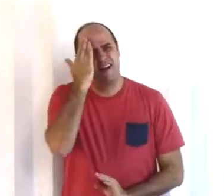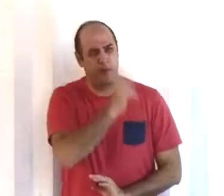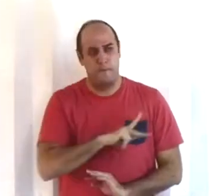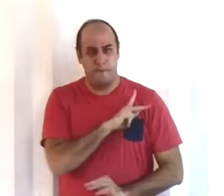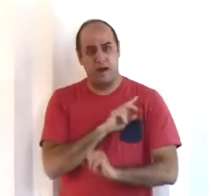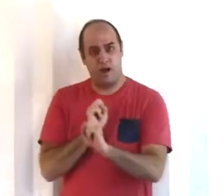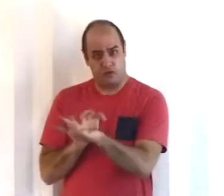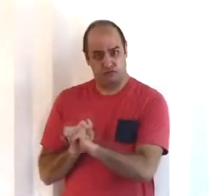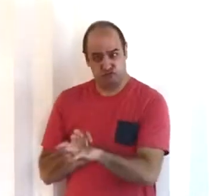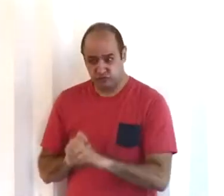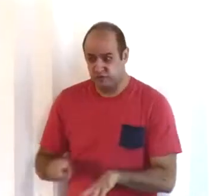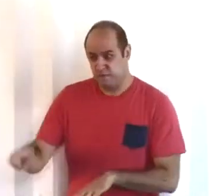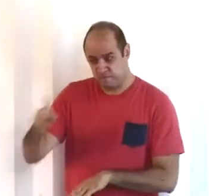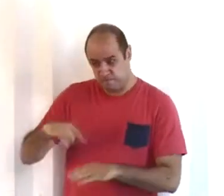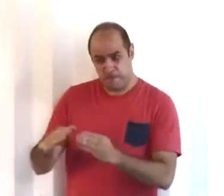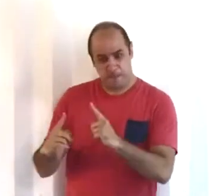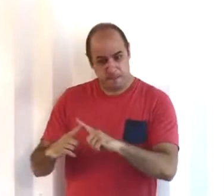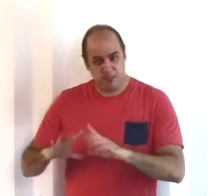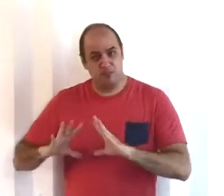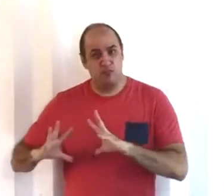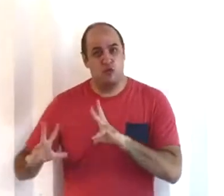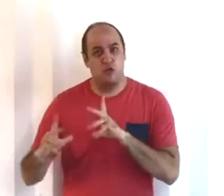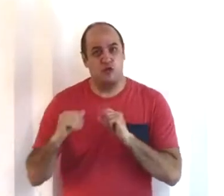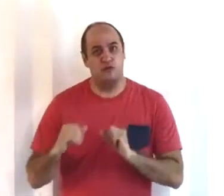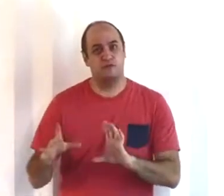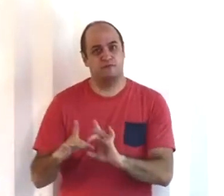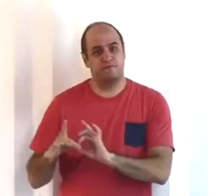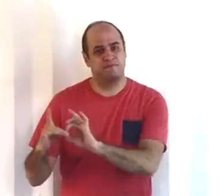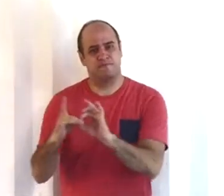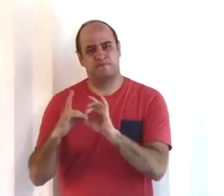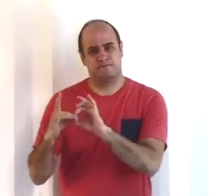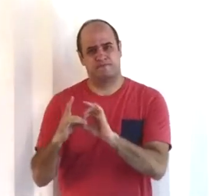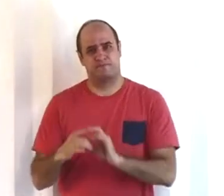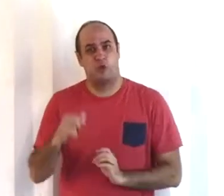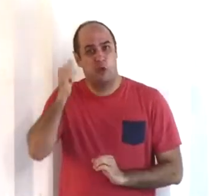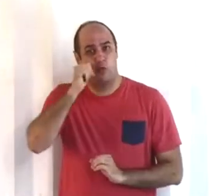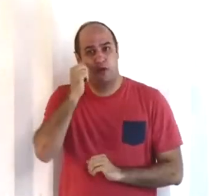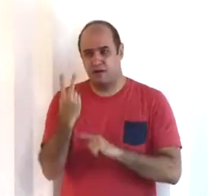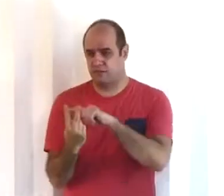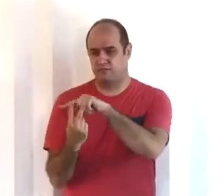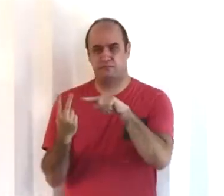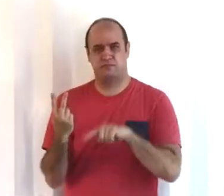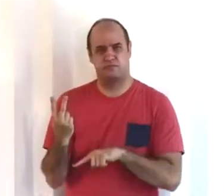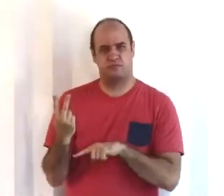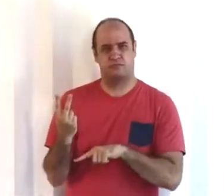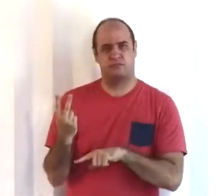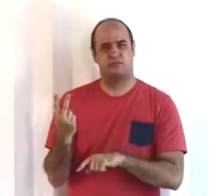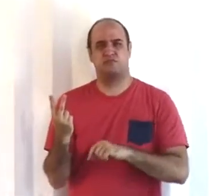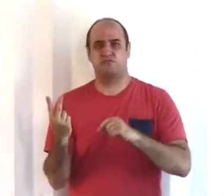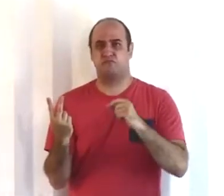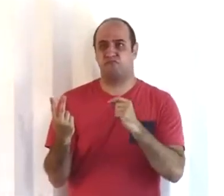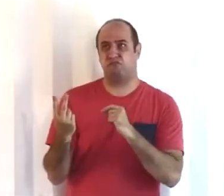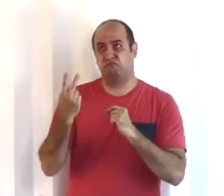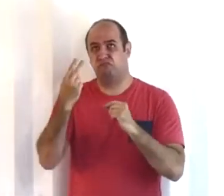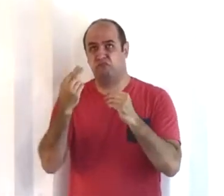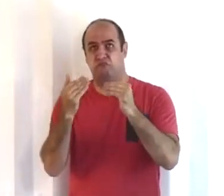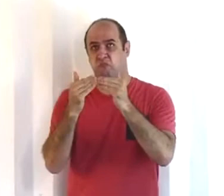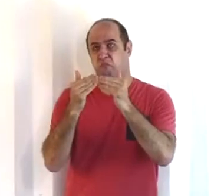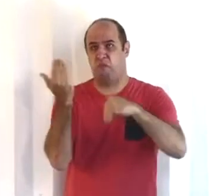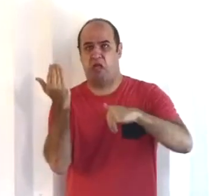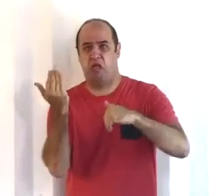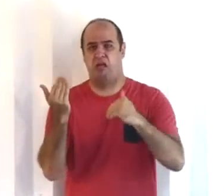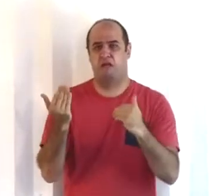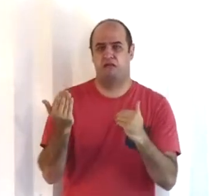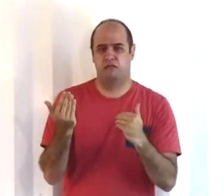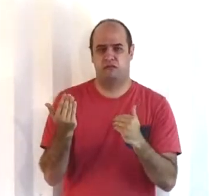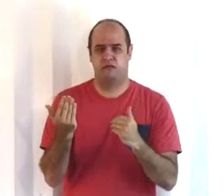fosse concorde. Então, se Evódia e Sintique tiveram algum desentendimento, provavelmente isso não